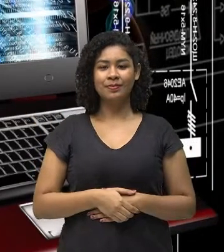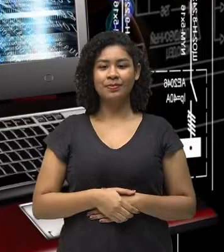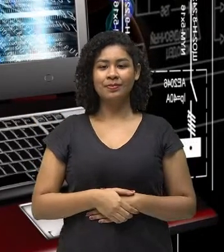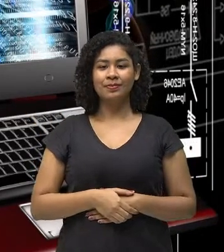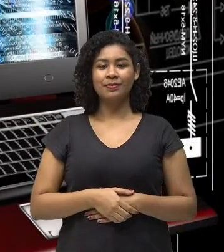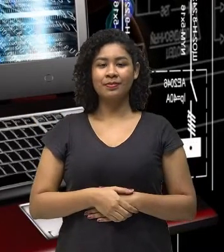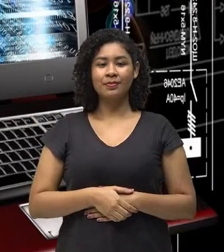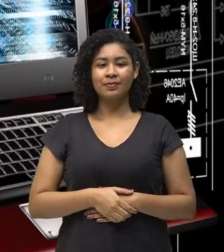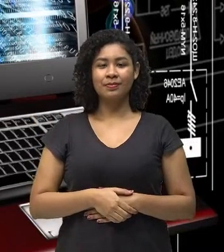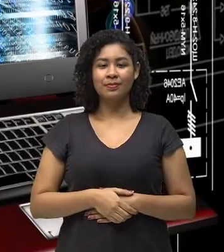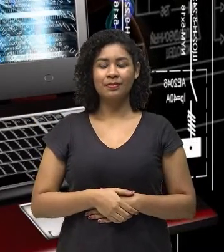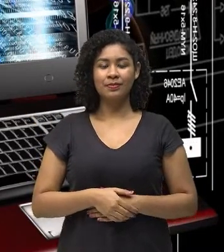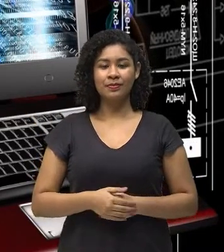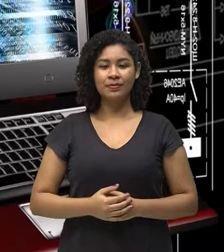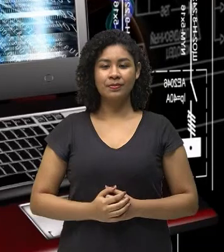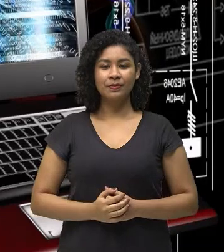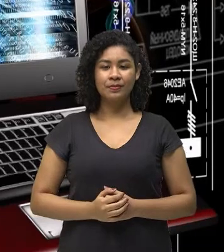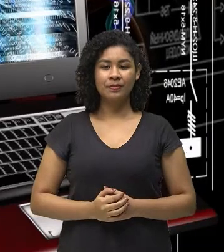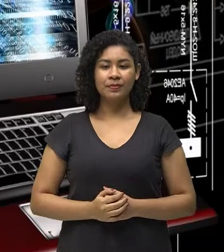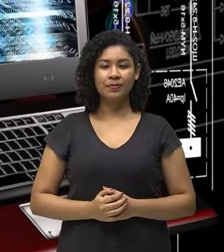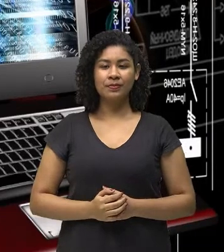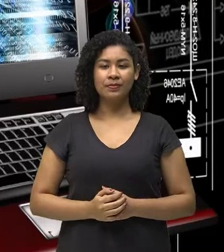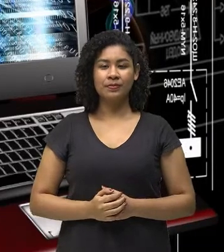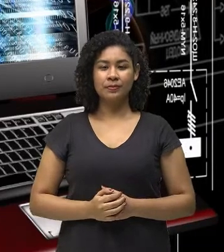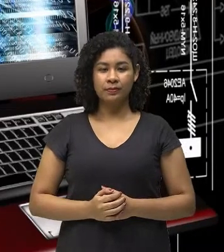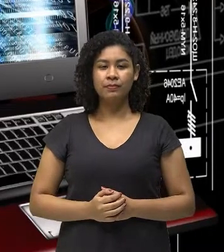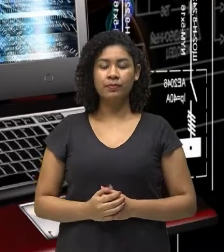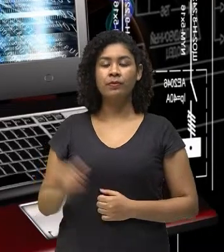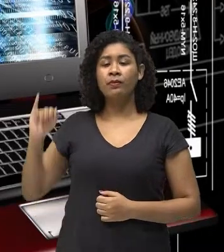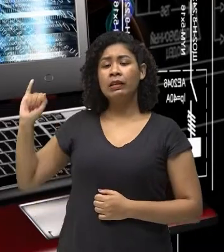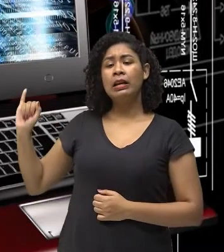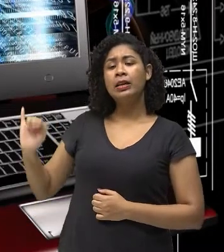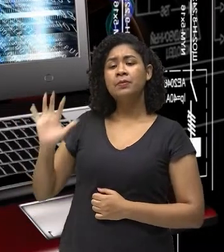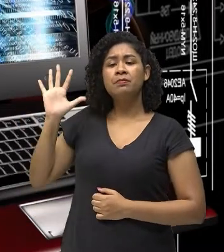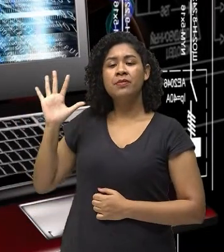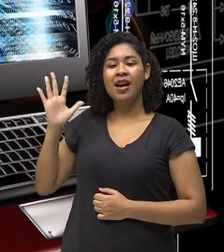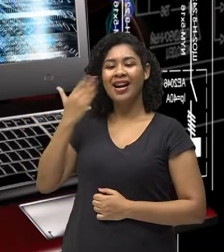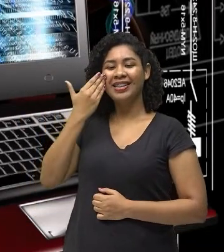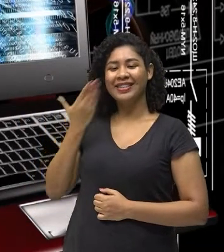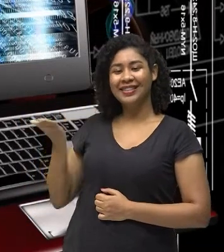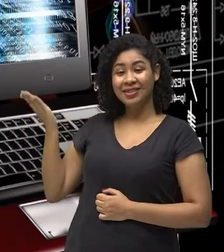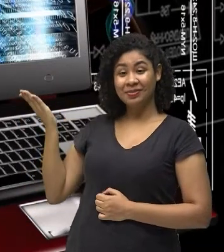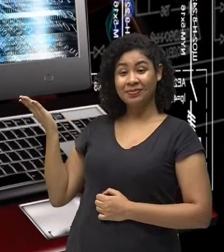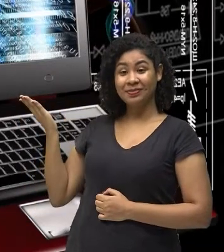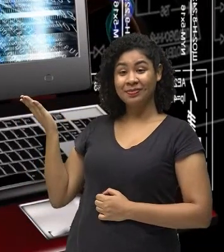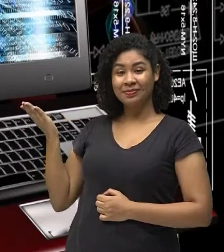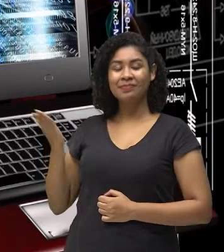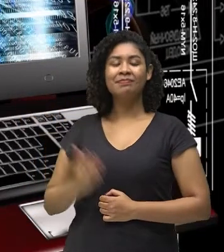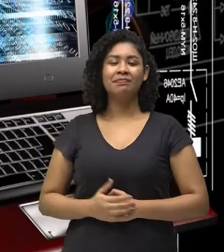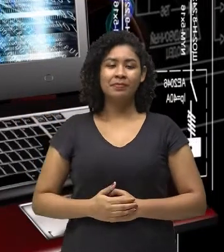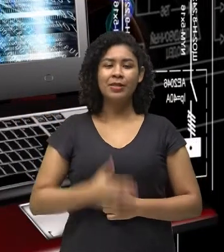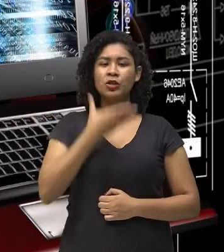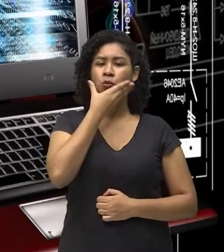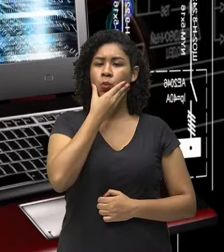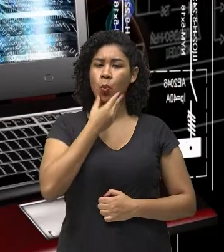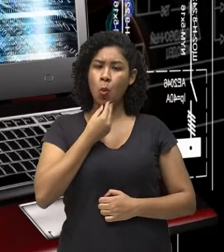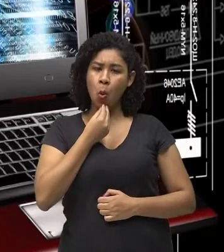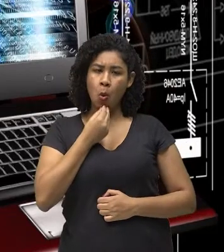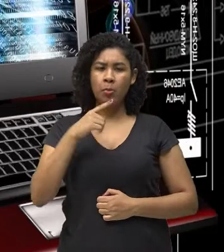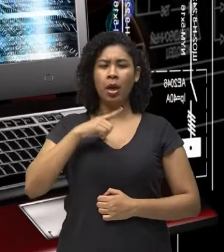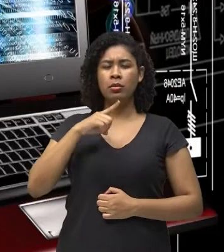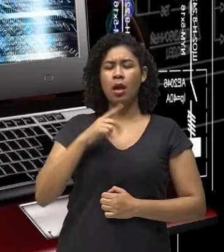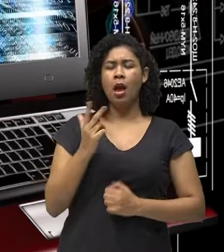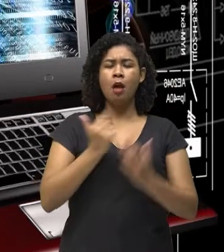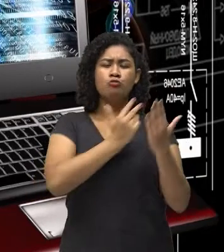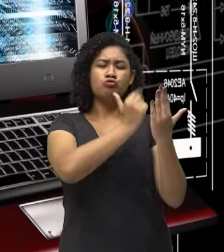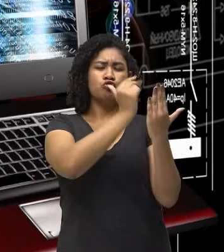Science, Computer Science. E a imagem desse texto é essa que vocês estão observando aí, esse rapaz, desenhando como se fosse